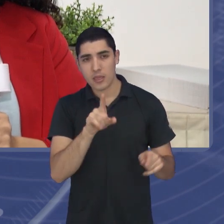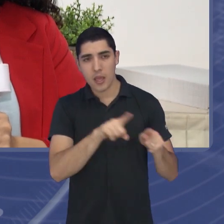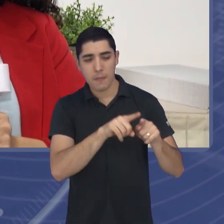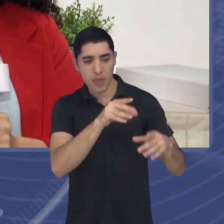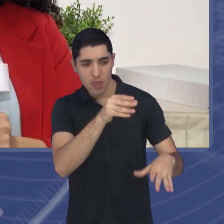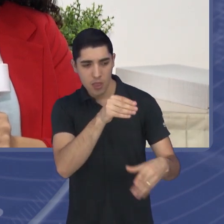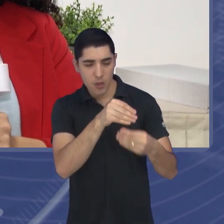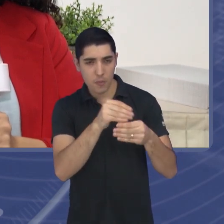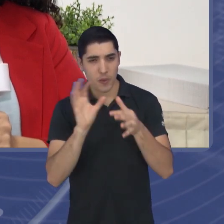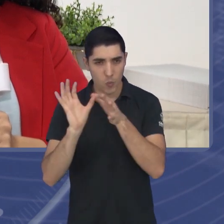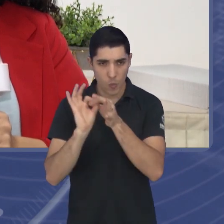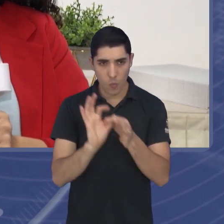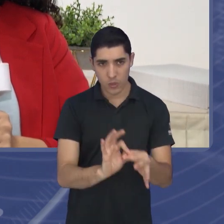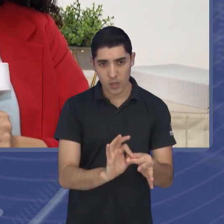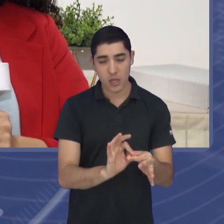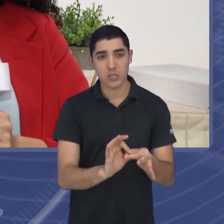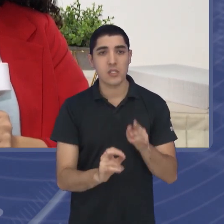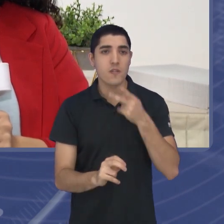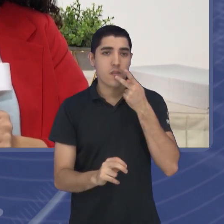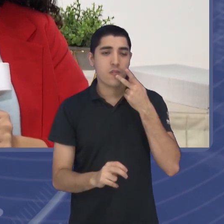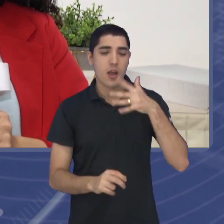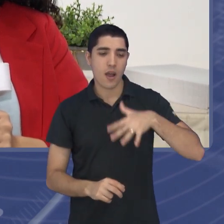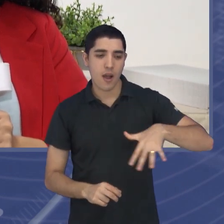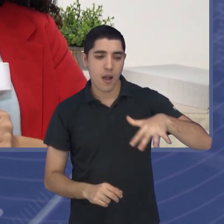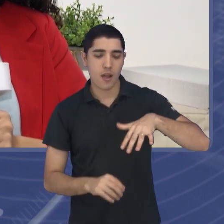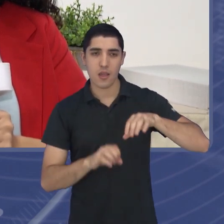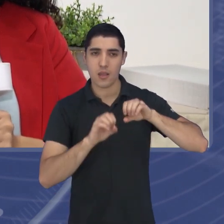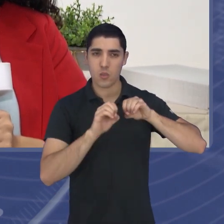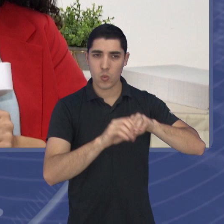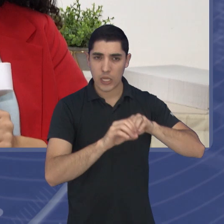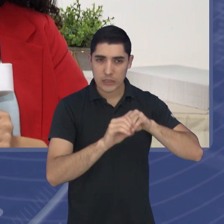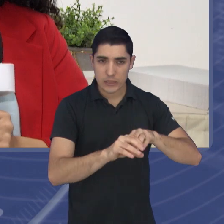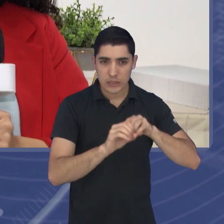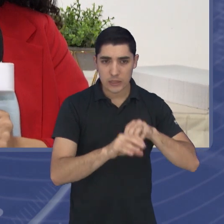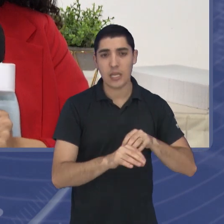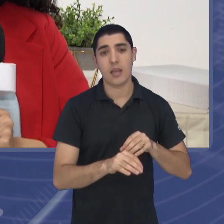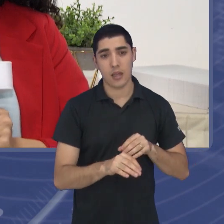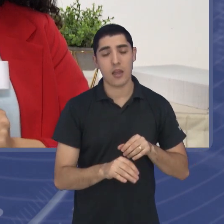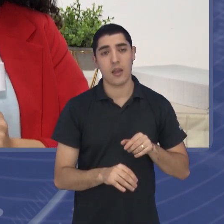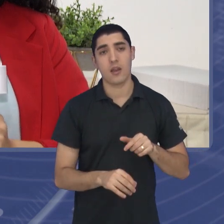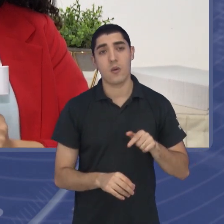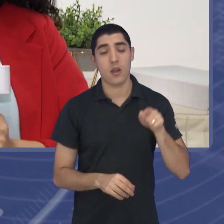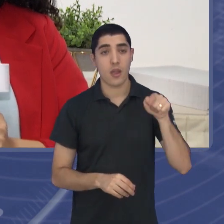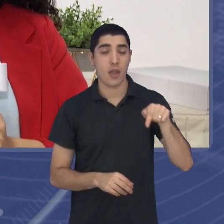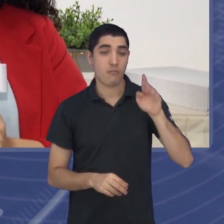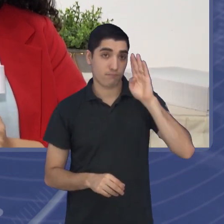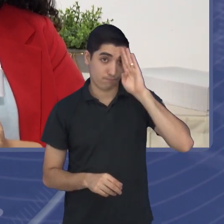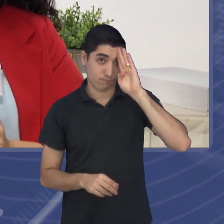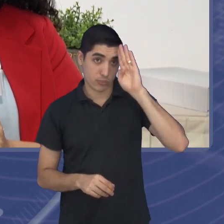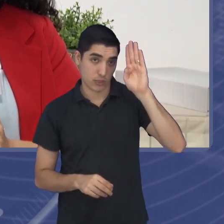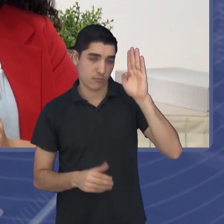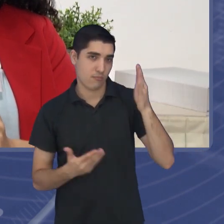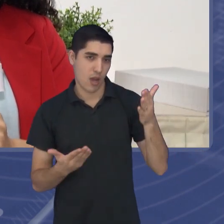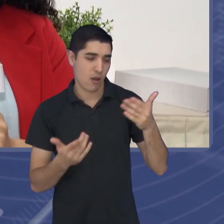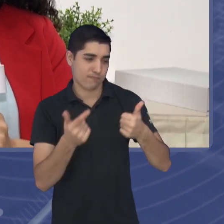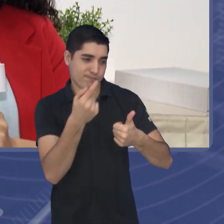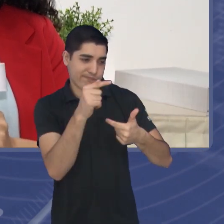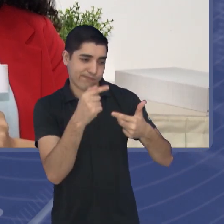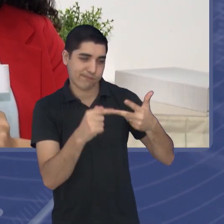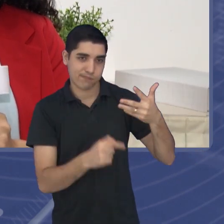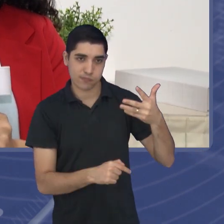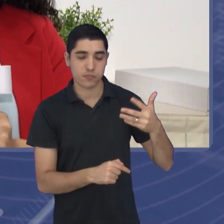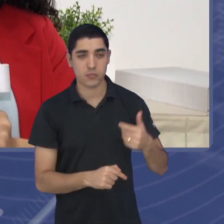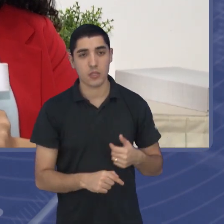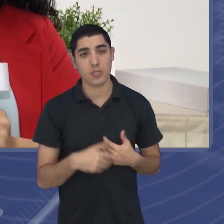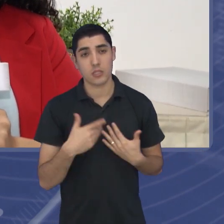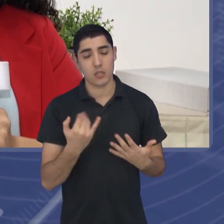pouquinho da educação, que eu acho que também está lá o centro da questão, um dos centros da questão, é